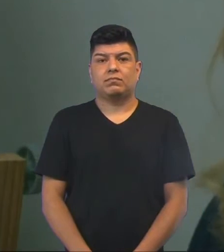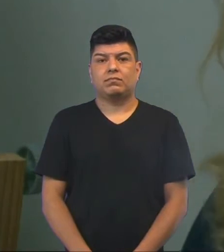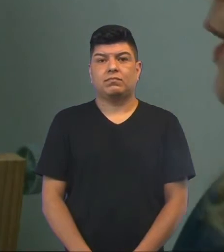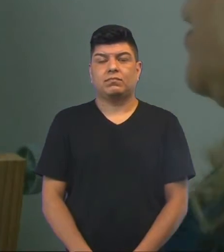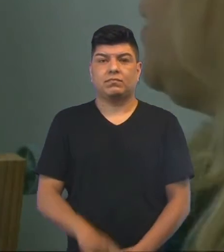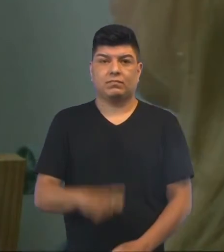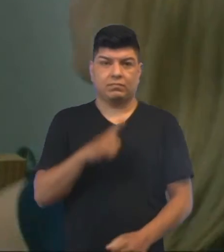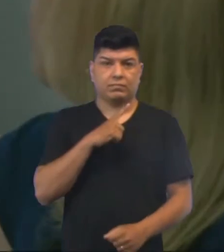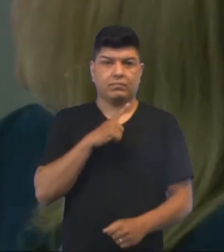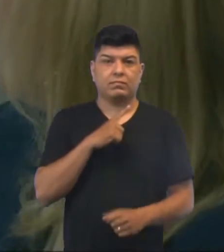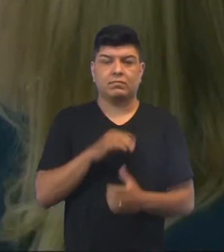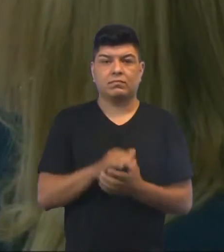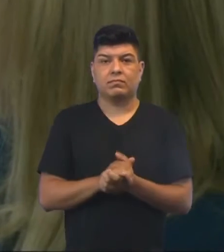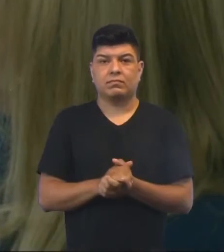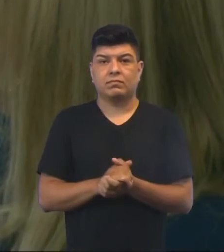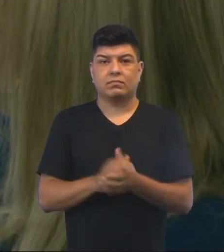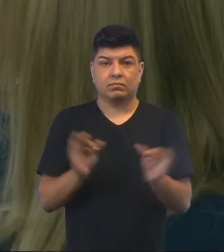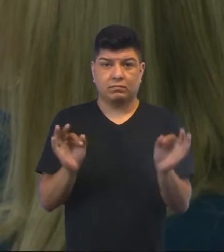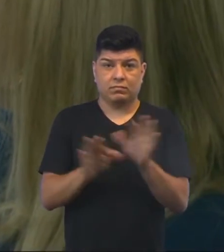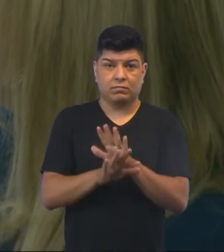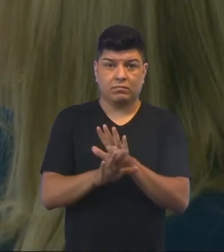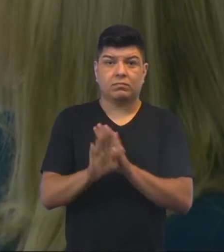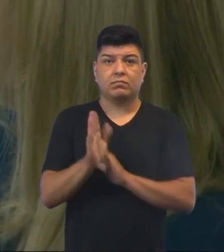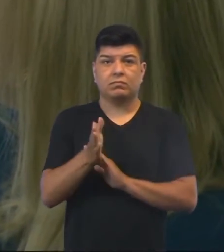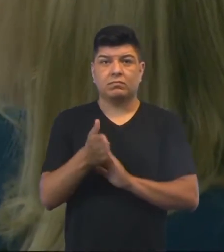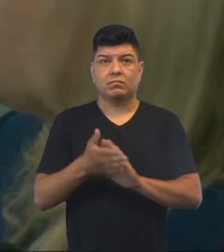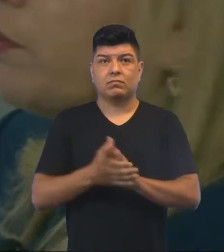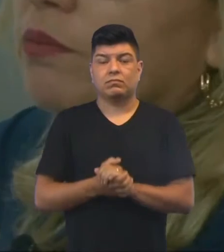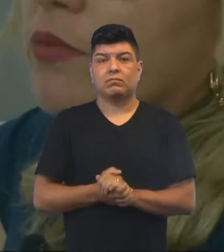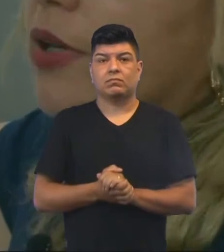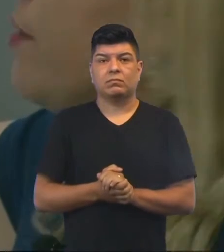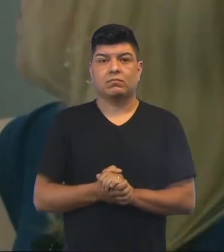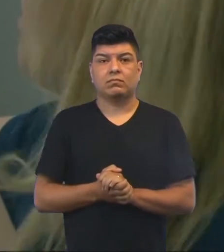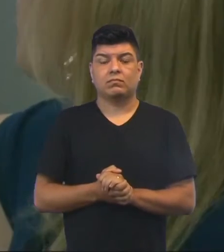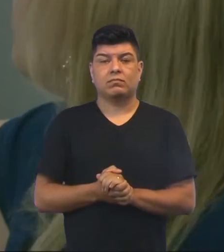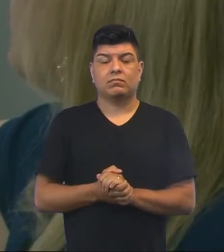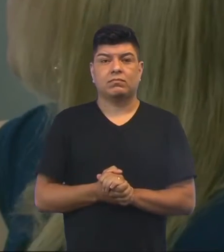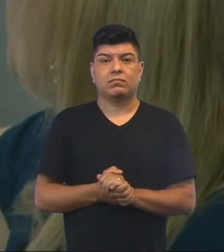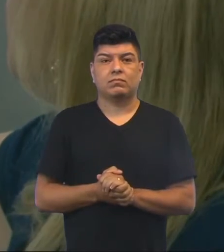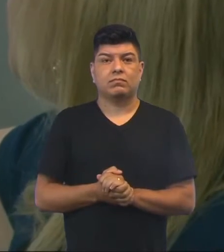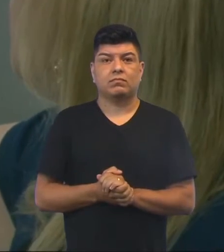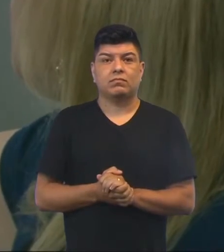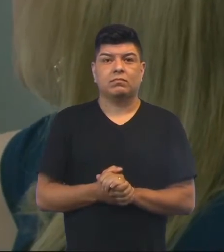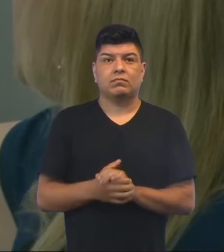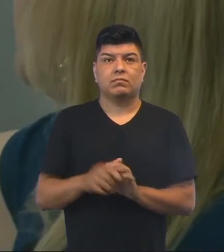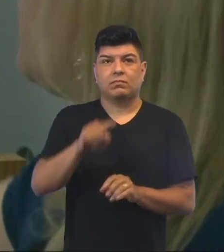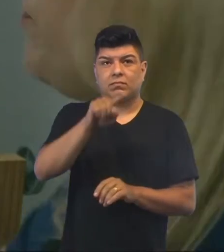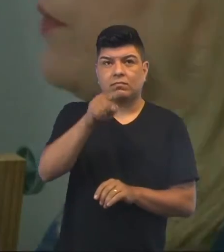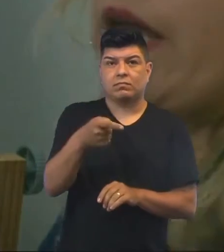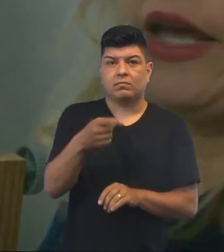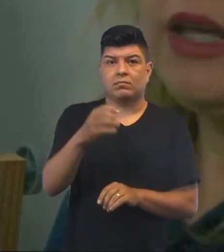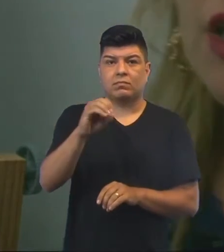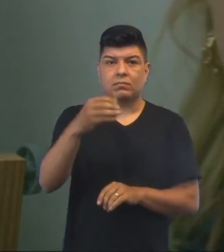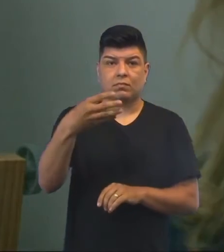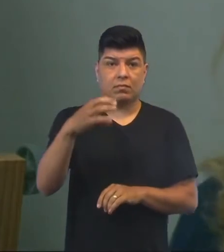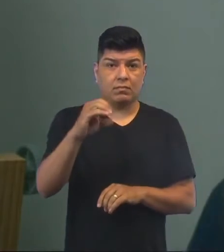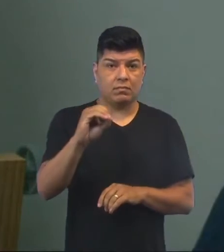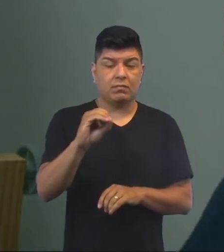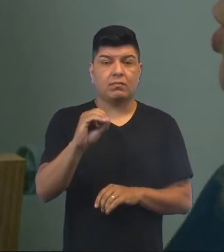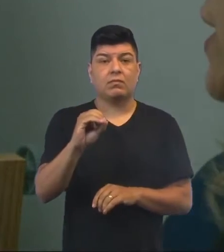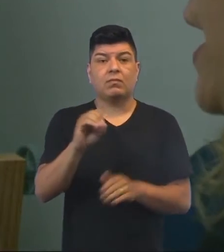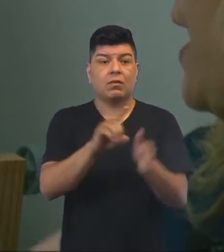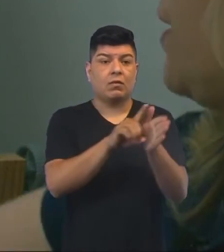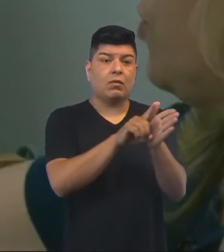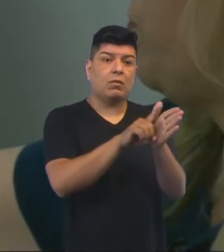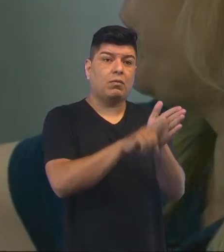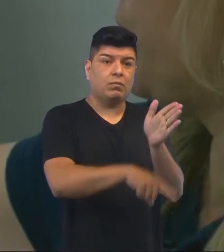e eu tenho aqui o meu total é né 1040 e eu